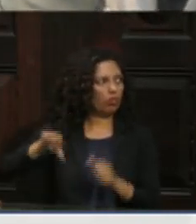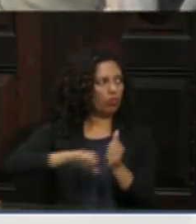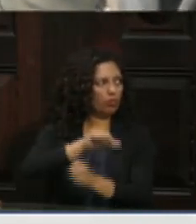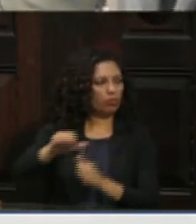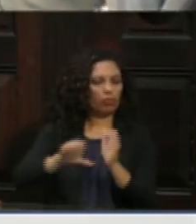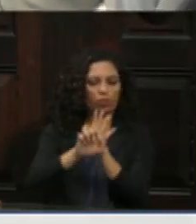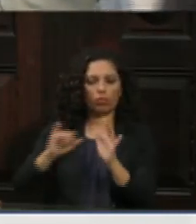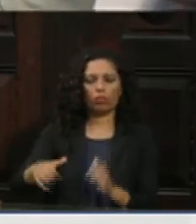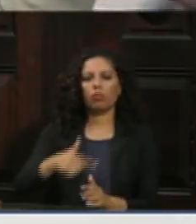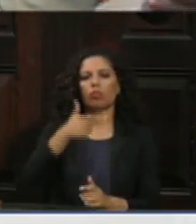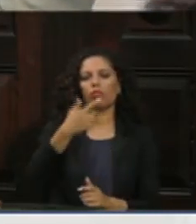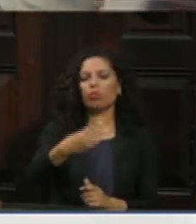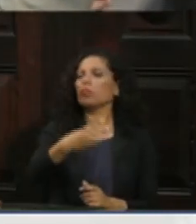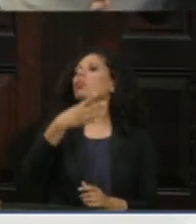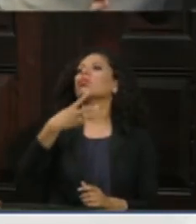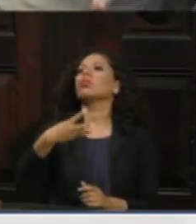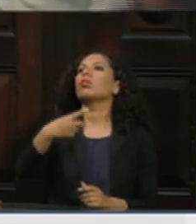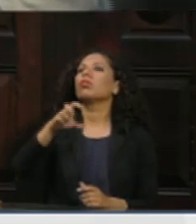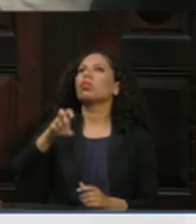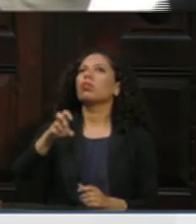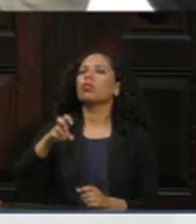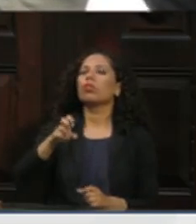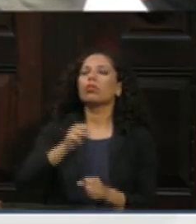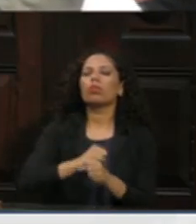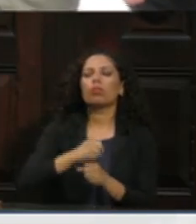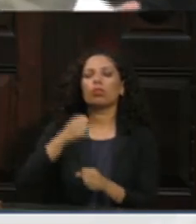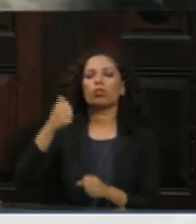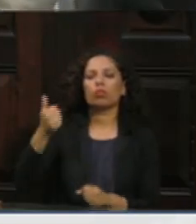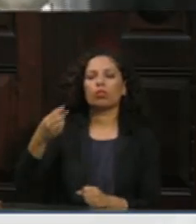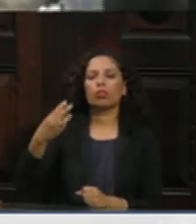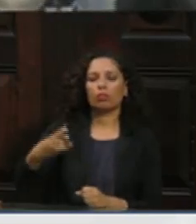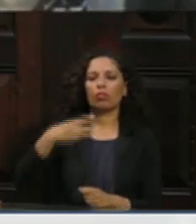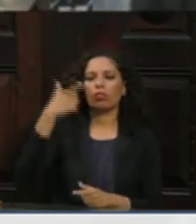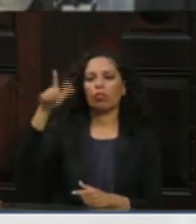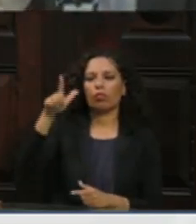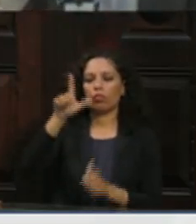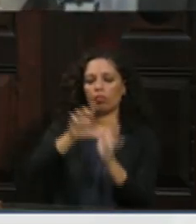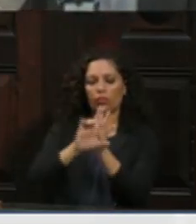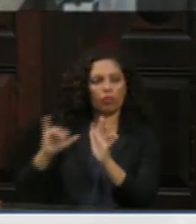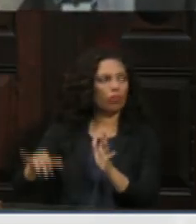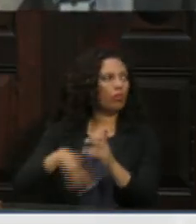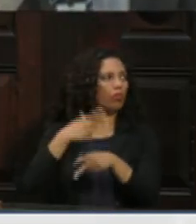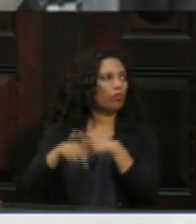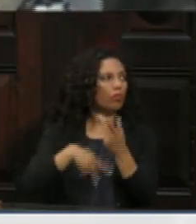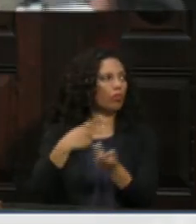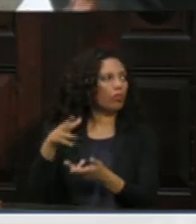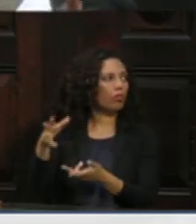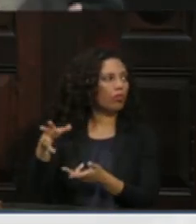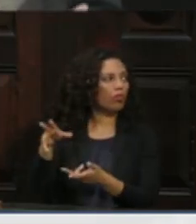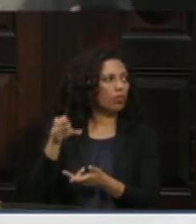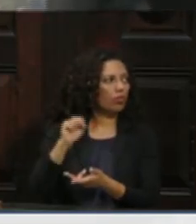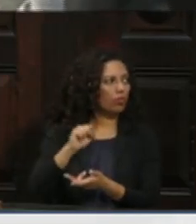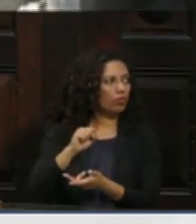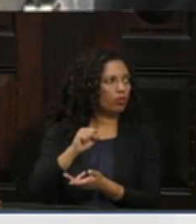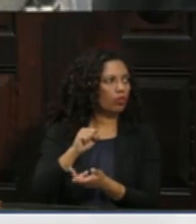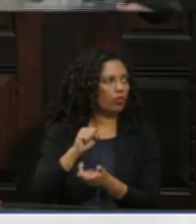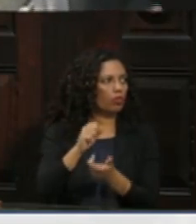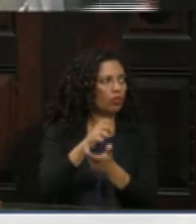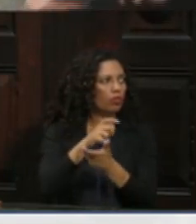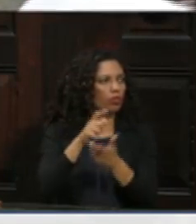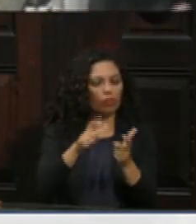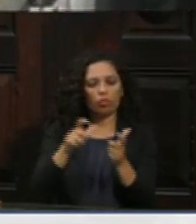Municipais e Desenvolvimento Regional, deputado Anderson Nogueira. Acompanho o parecer, senhor presidente. Pela Comissão de Orçamento, Finanças, Fiscalização Financeira e Controle,